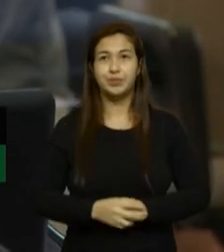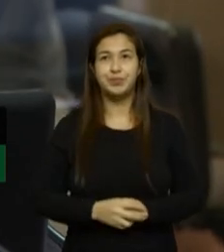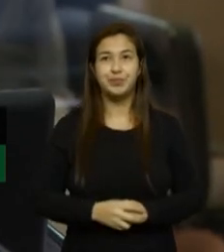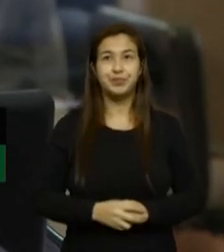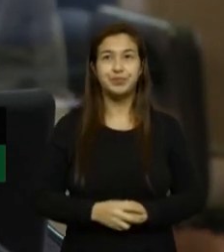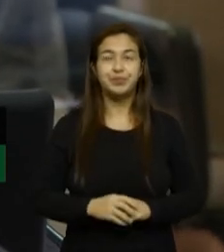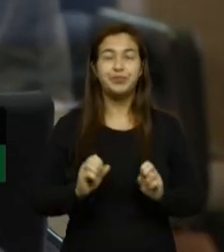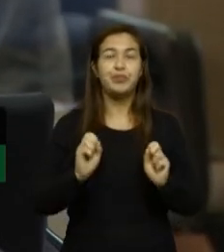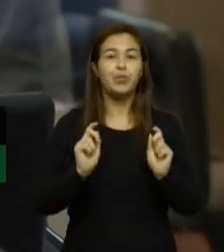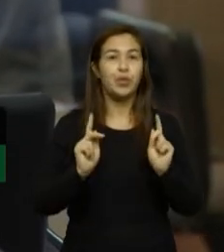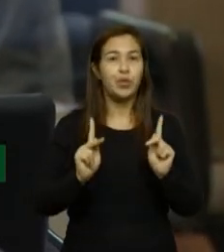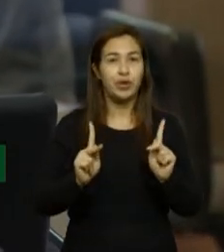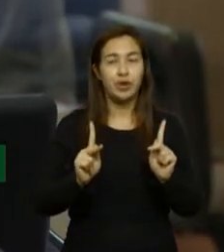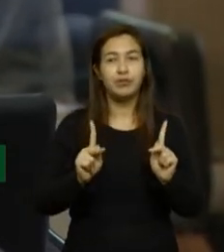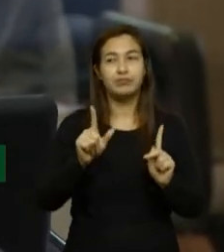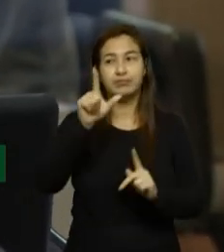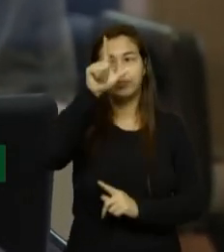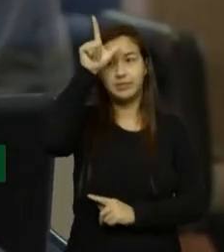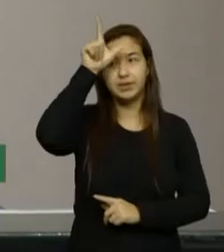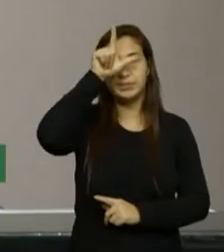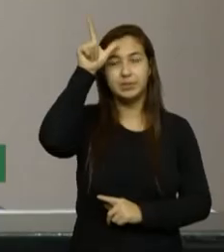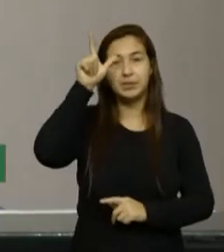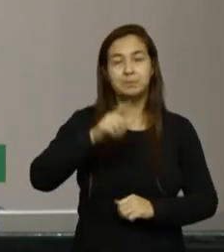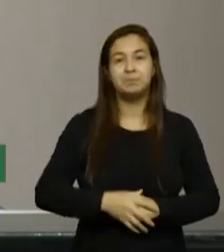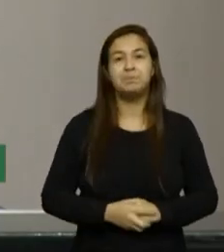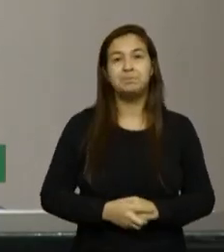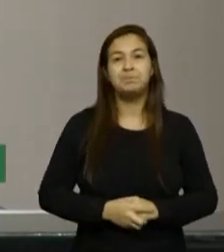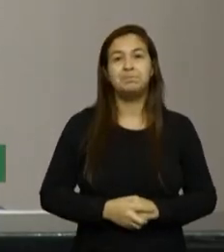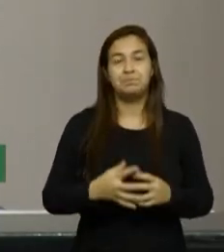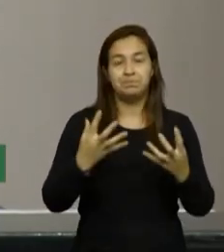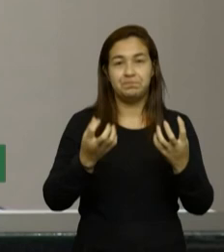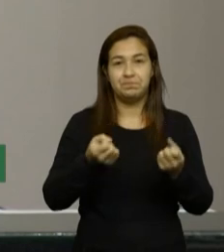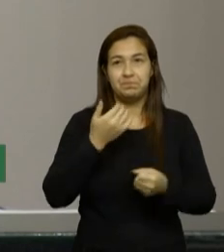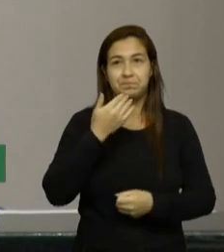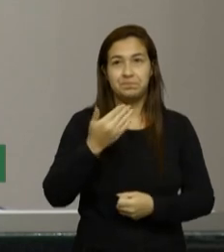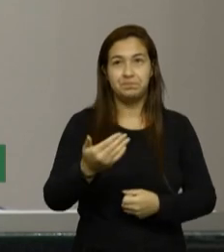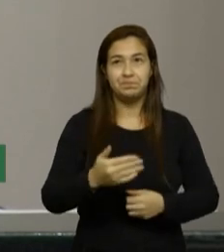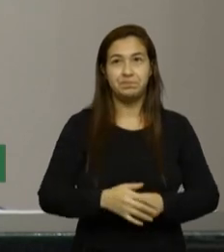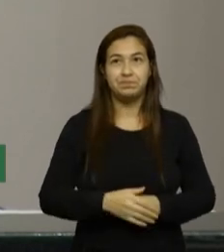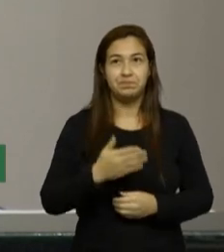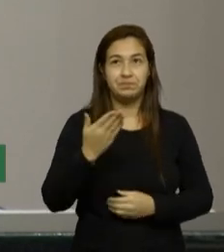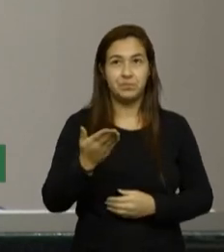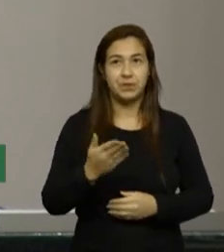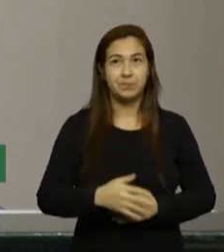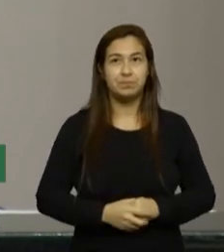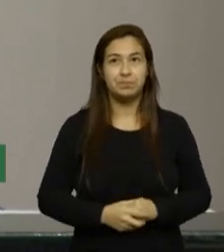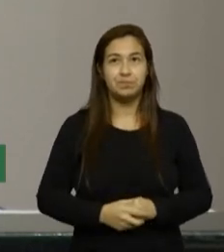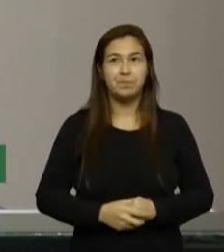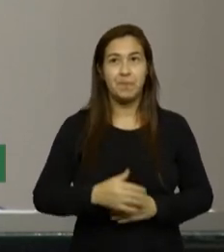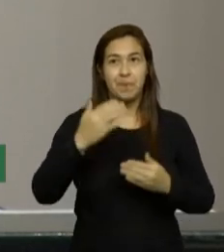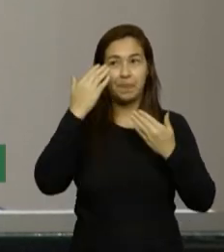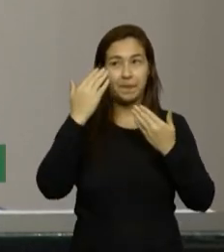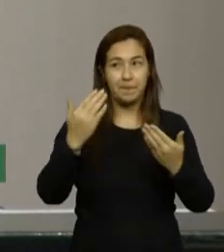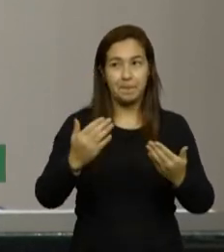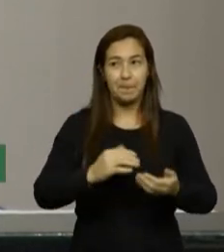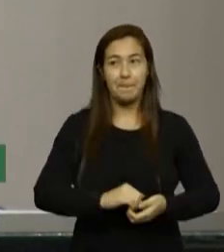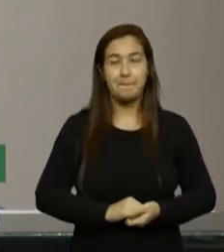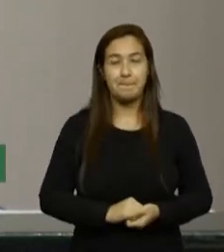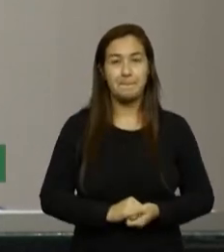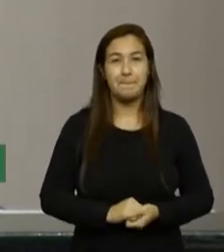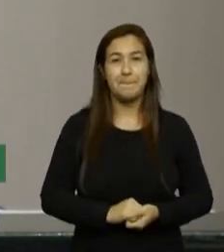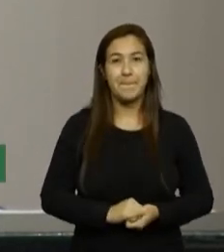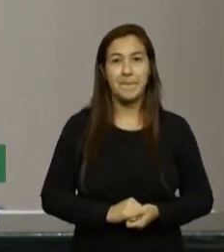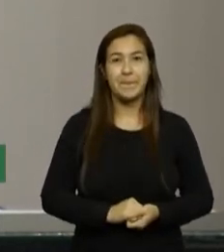2022. Ok, deputado Sargento Lima, atendida a pretensão de Vossa Excelência. Obrigado, senhor presidente.